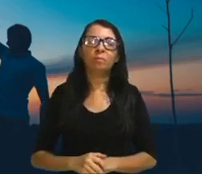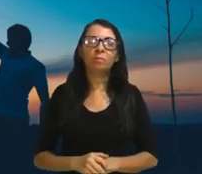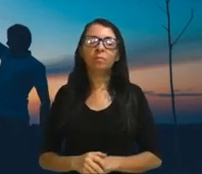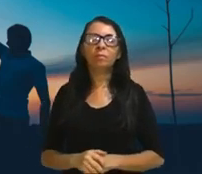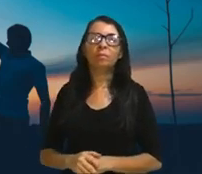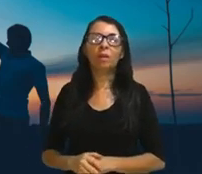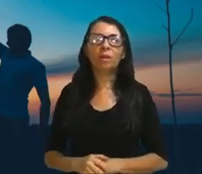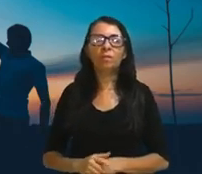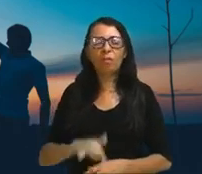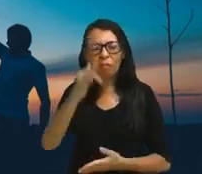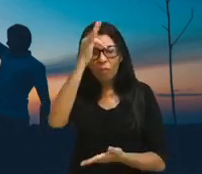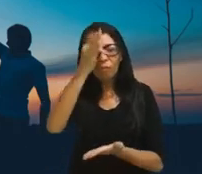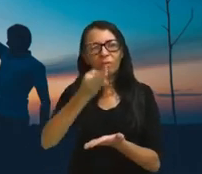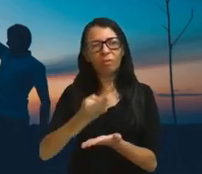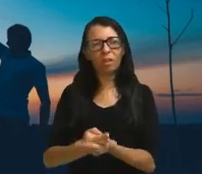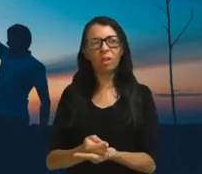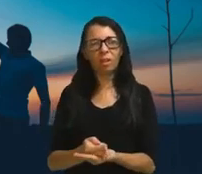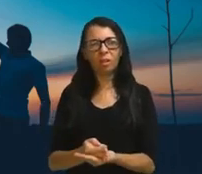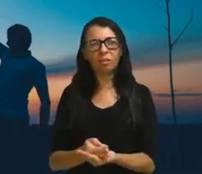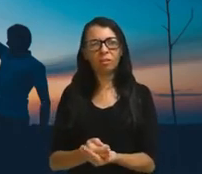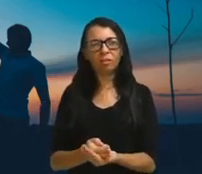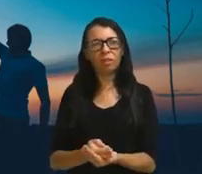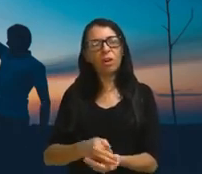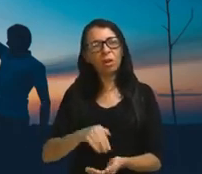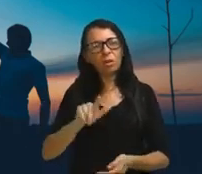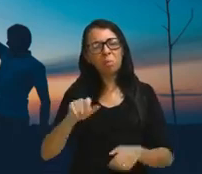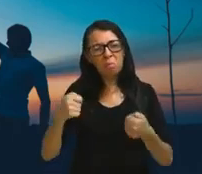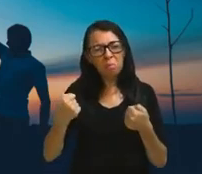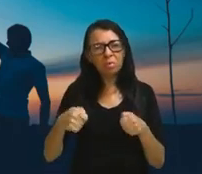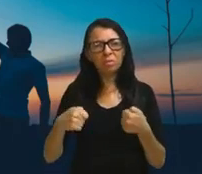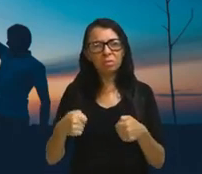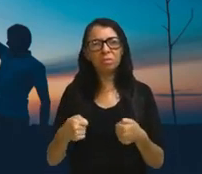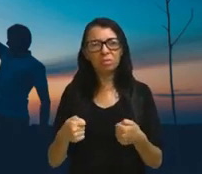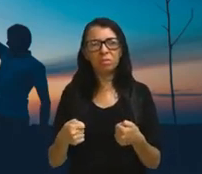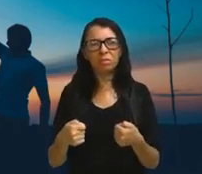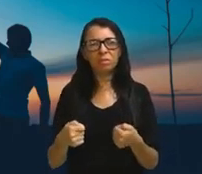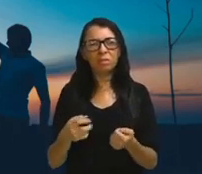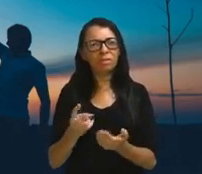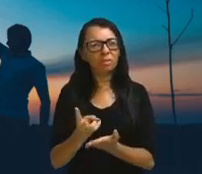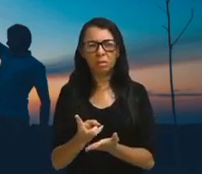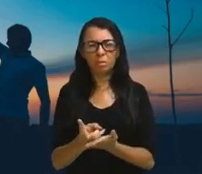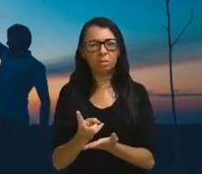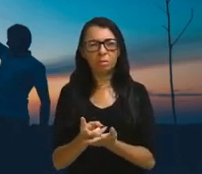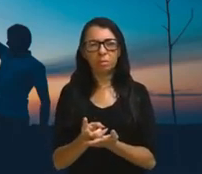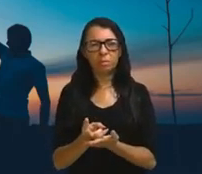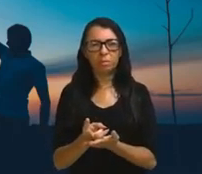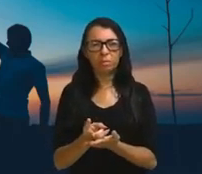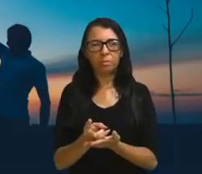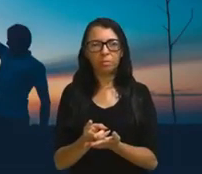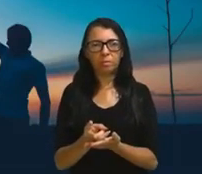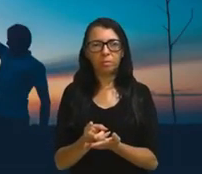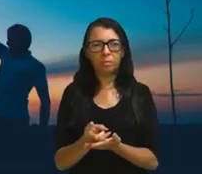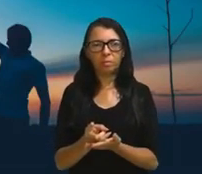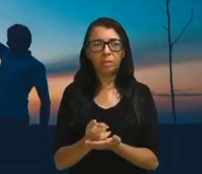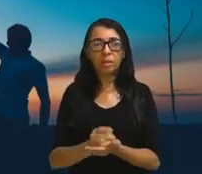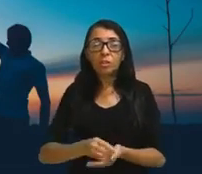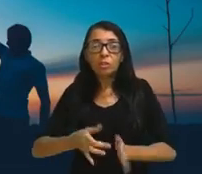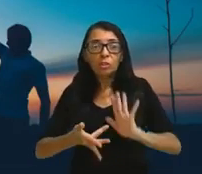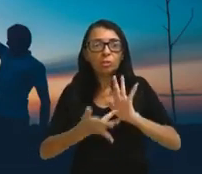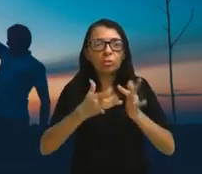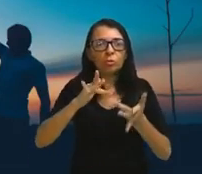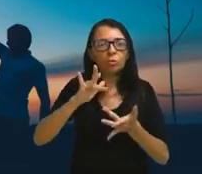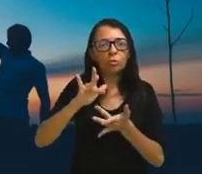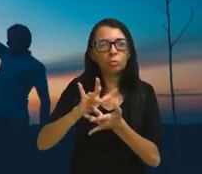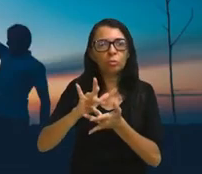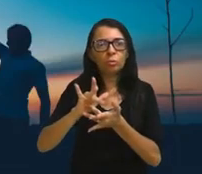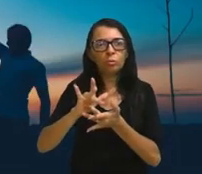levanta para socorrer-me, para andar comigo no meio do vale da sombra da